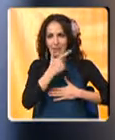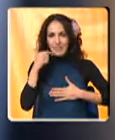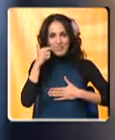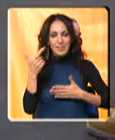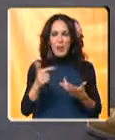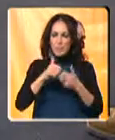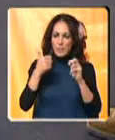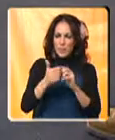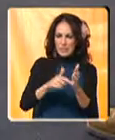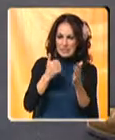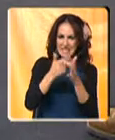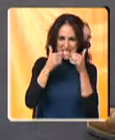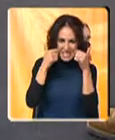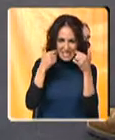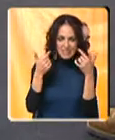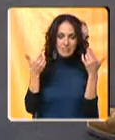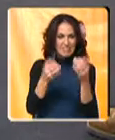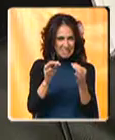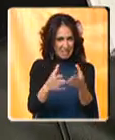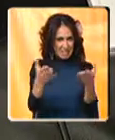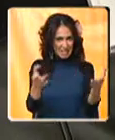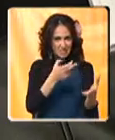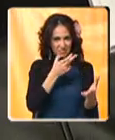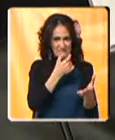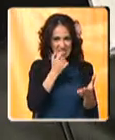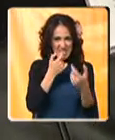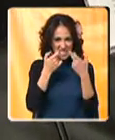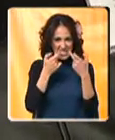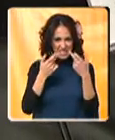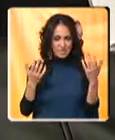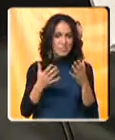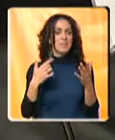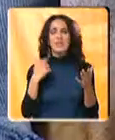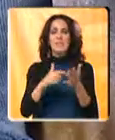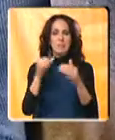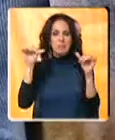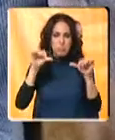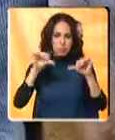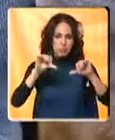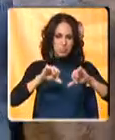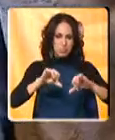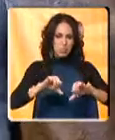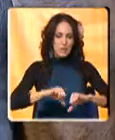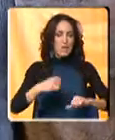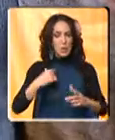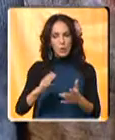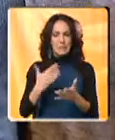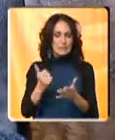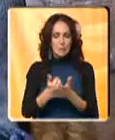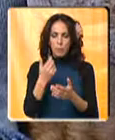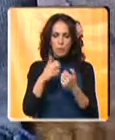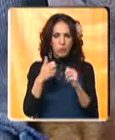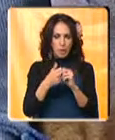teve problemas dentários, até que ficou com a boca num estado lastimável. Assim, isto foi sendo gradual, não é? Porque eu sempre tive problemas na